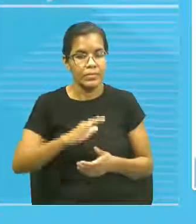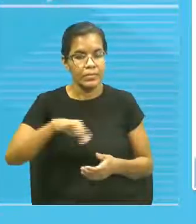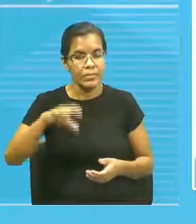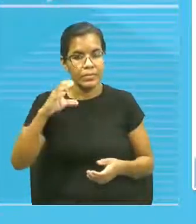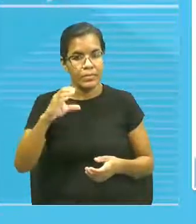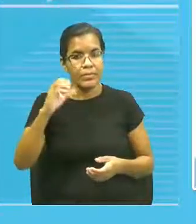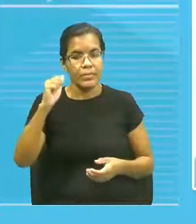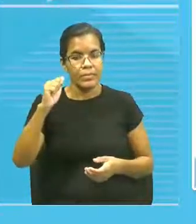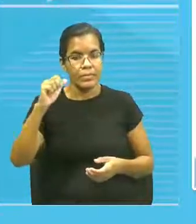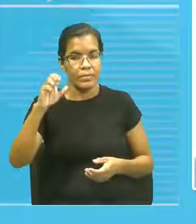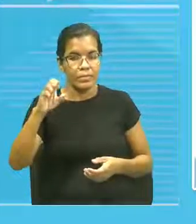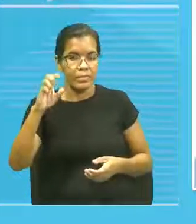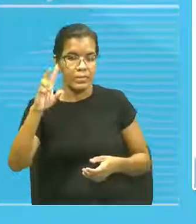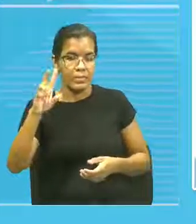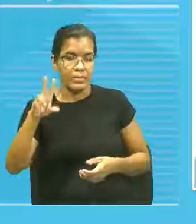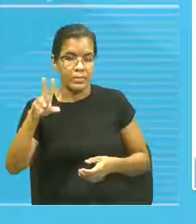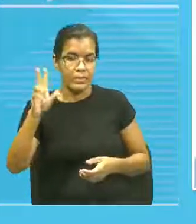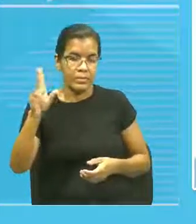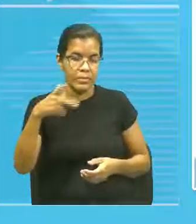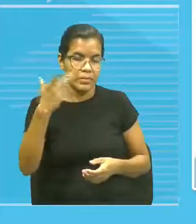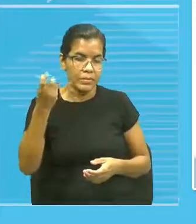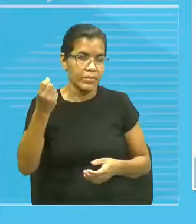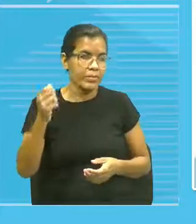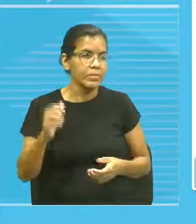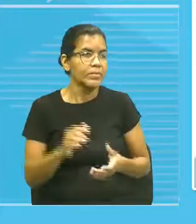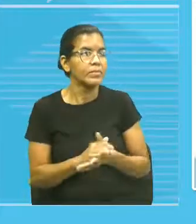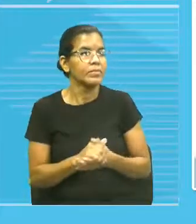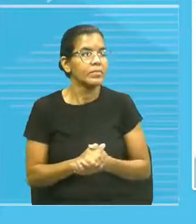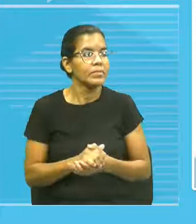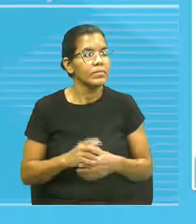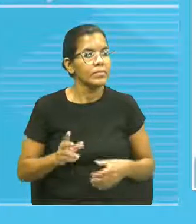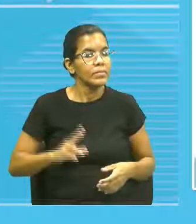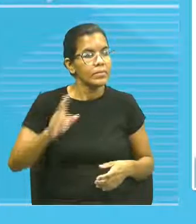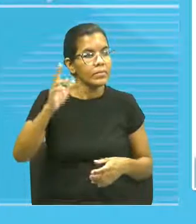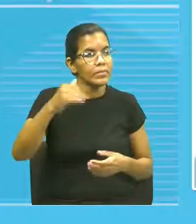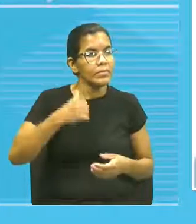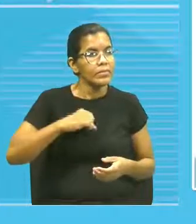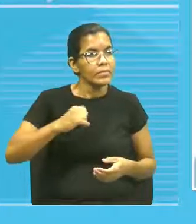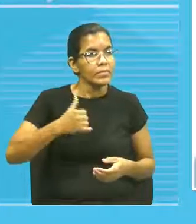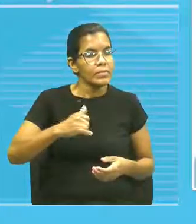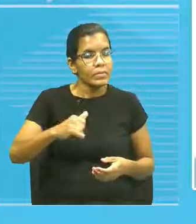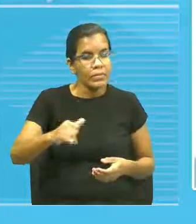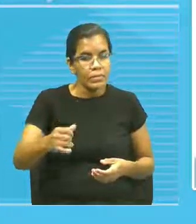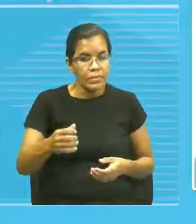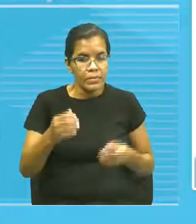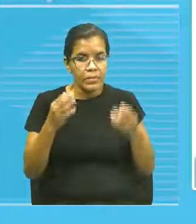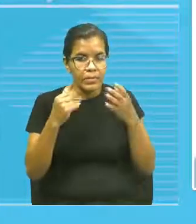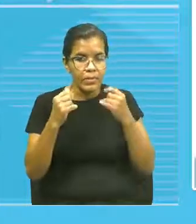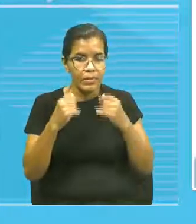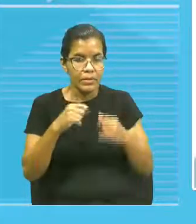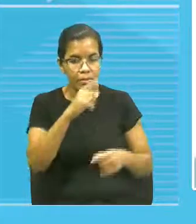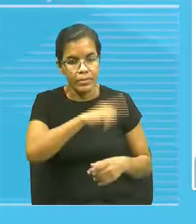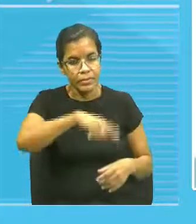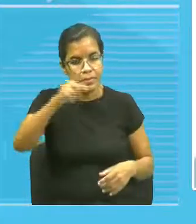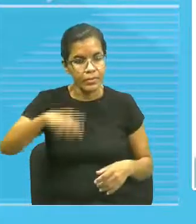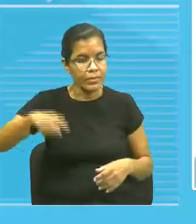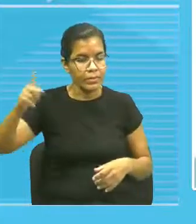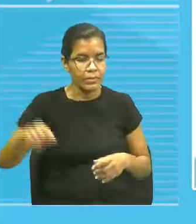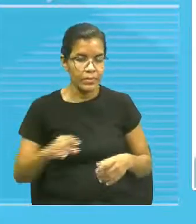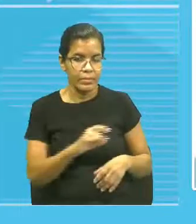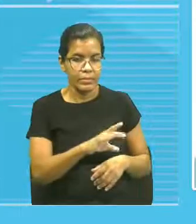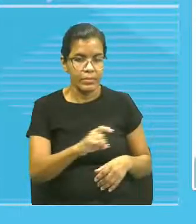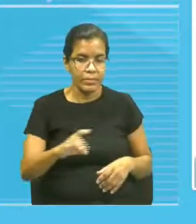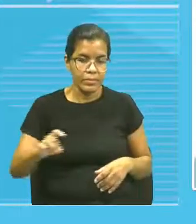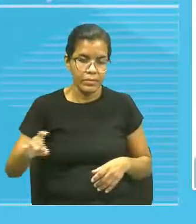Olha só, os valores energéticos dos alimentos, eles são variados, tá? Então cada alimento, dependendo da